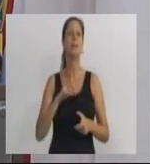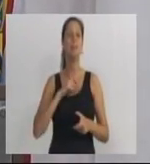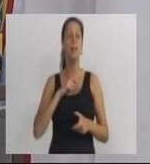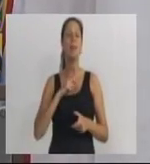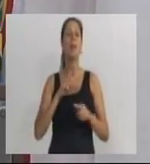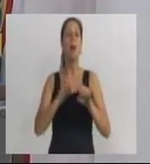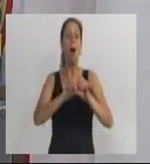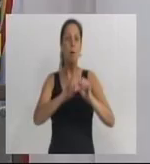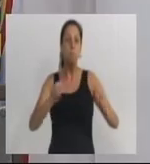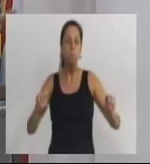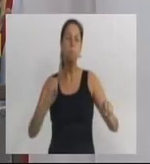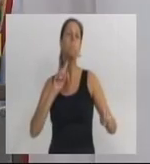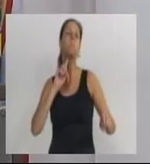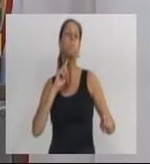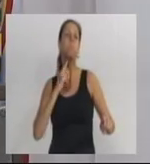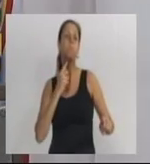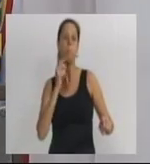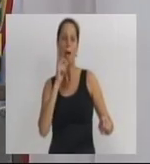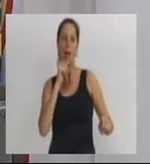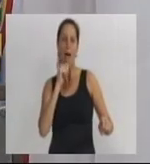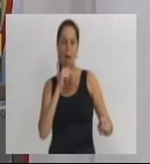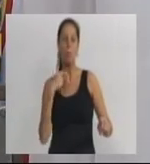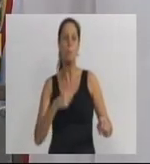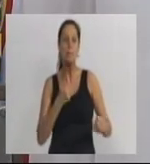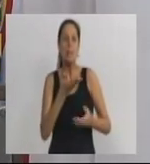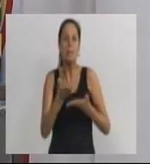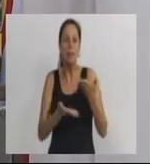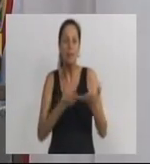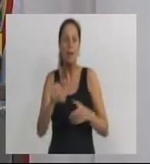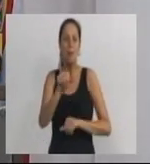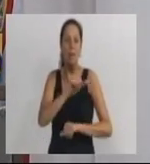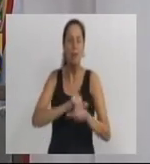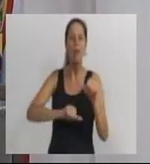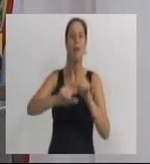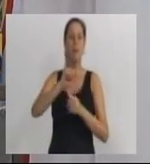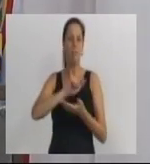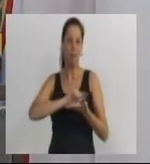loteamentos, e saber como que anda a situação